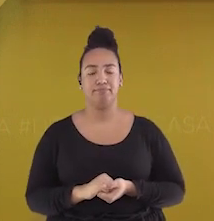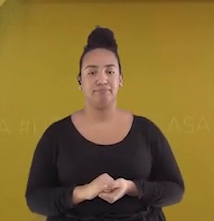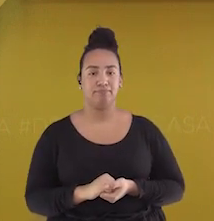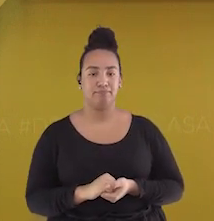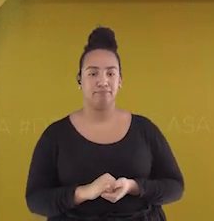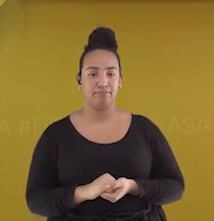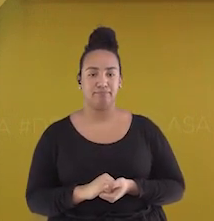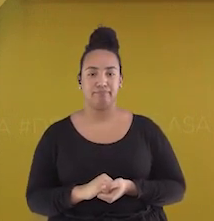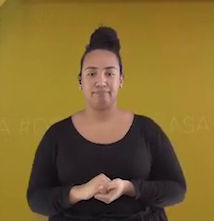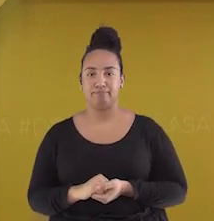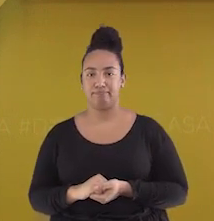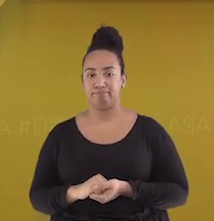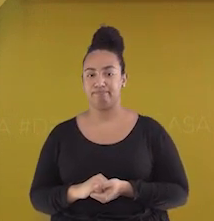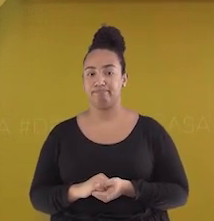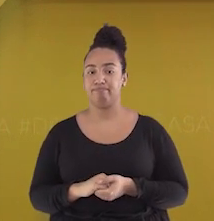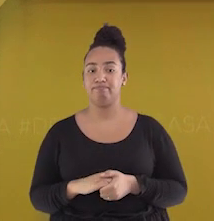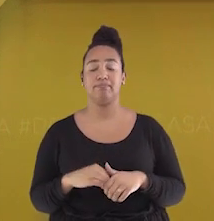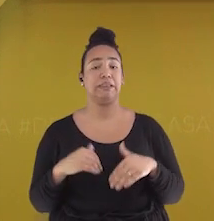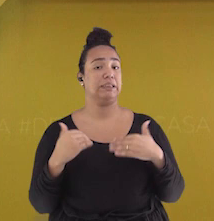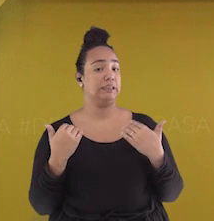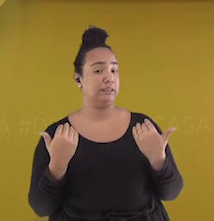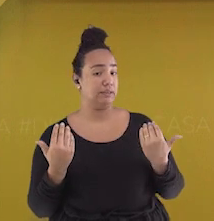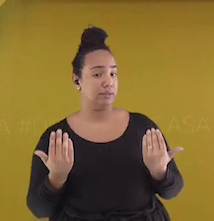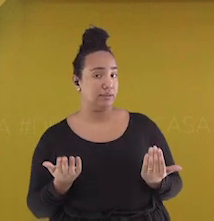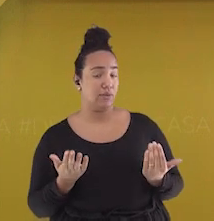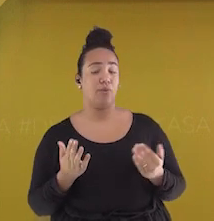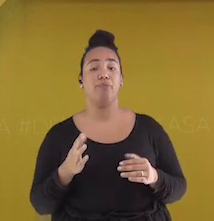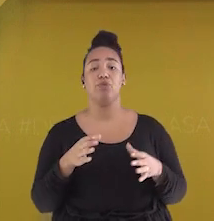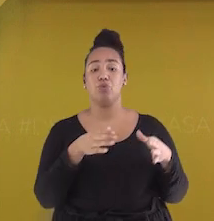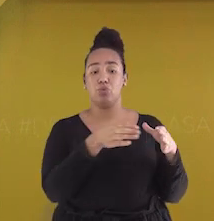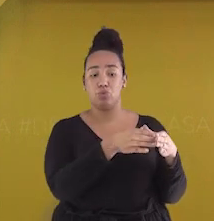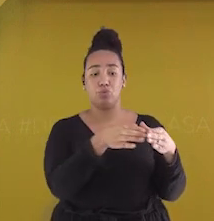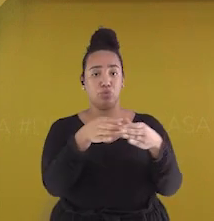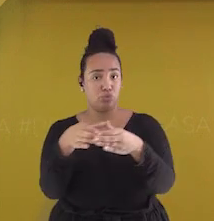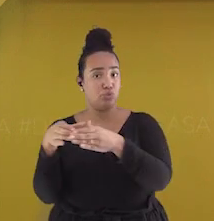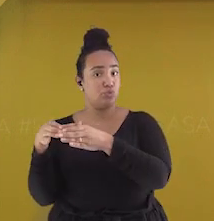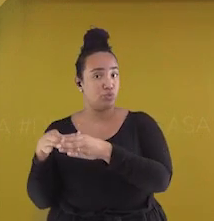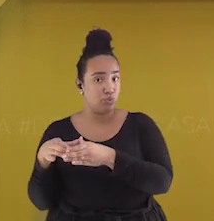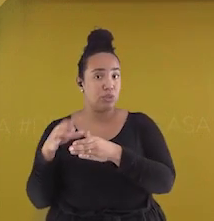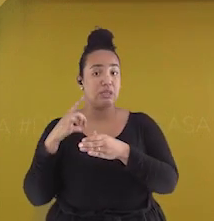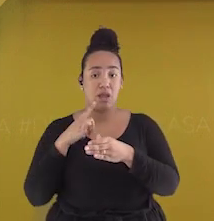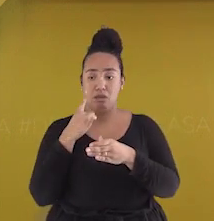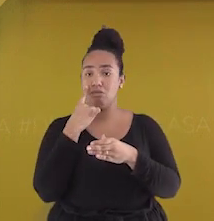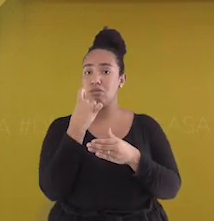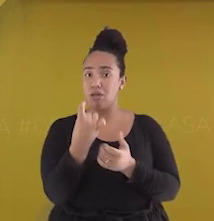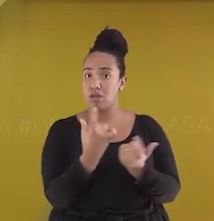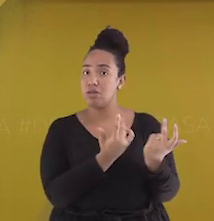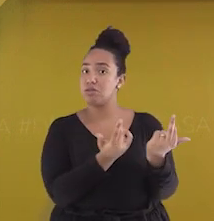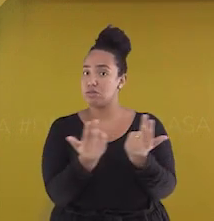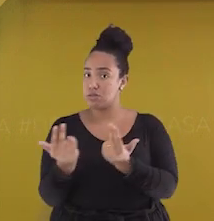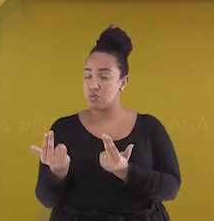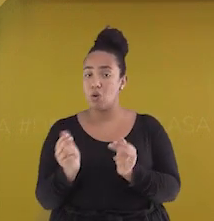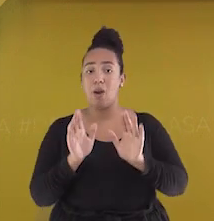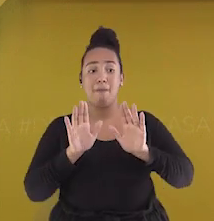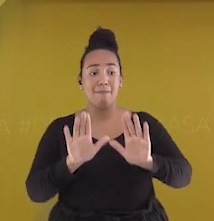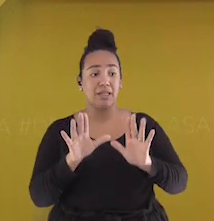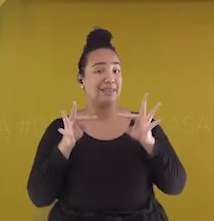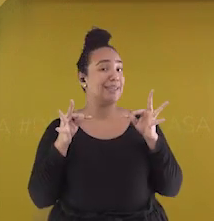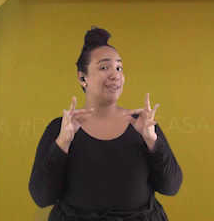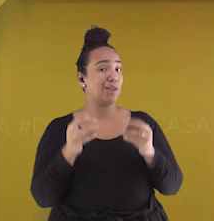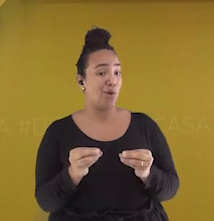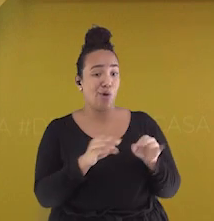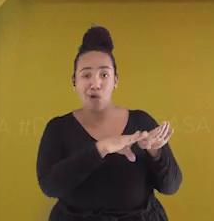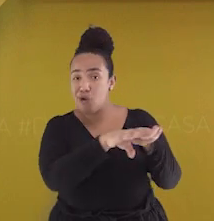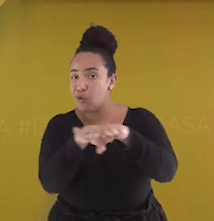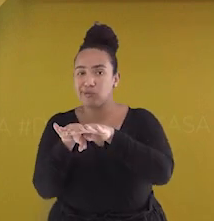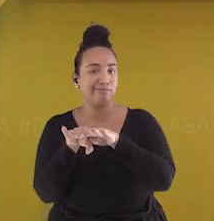prática. Bom, mesmo que os blocos tenham interesses em comum, é importante falar que nem todos